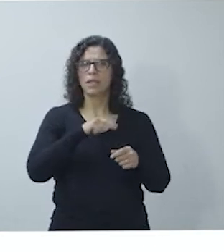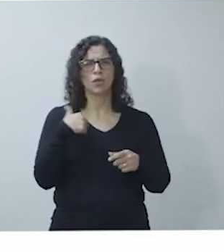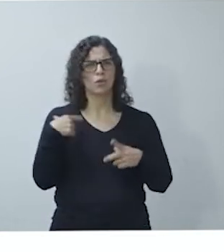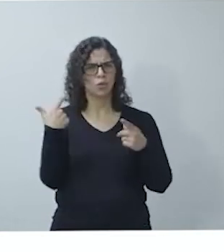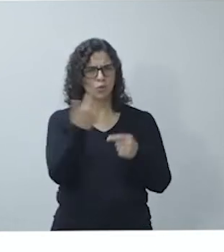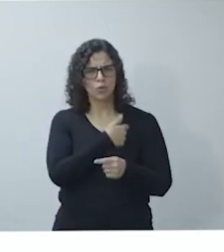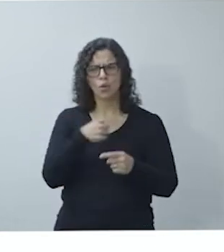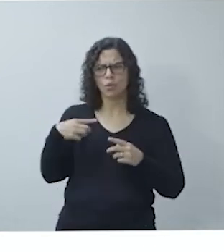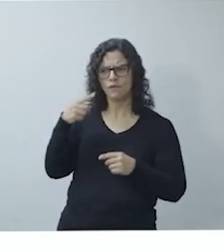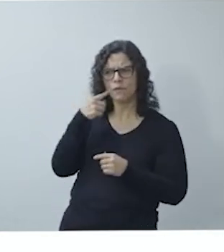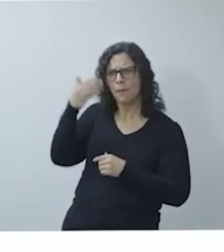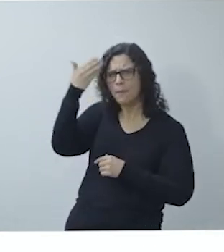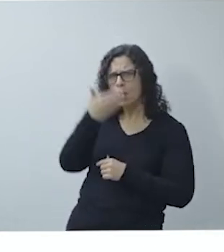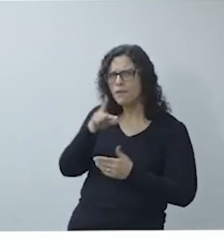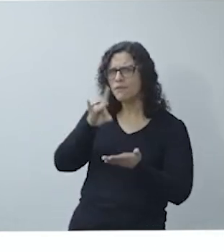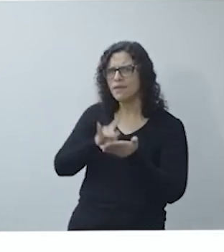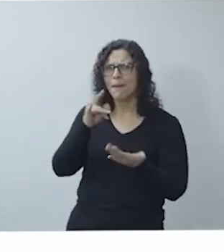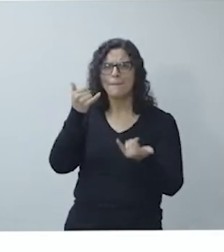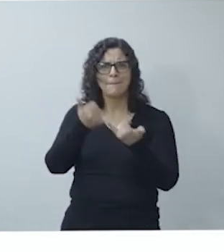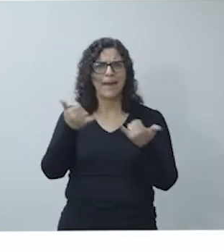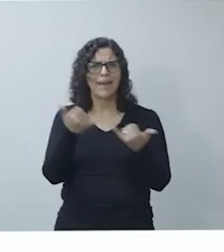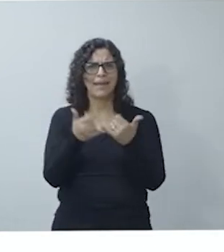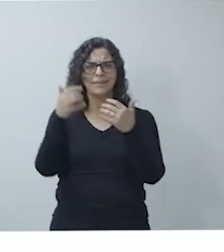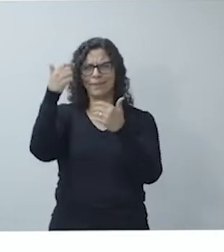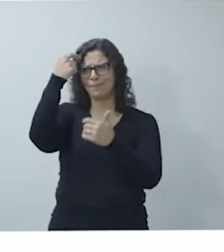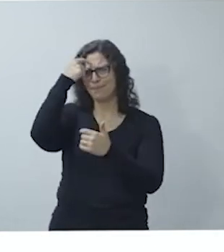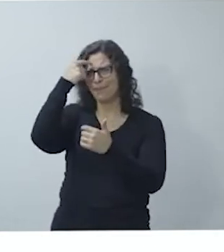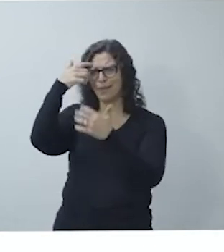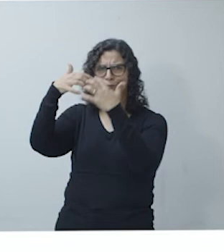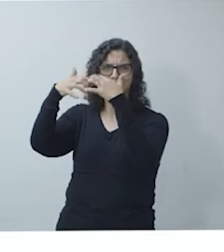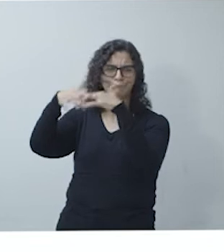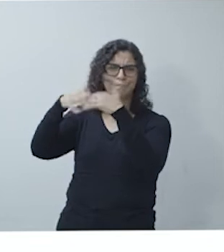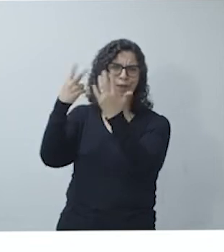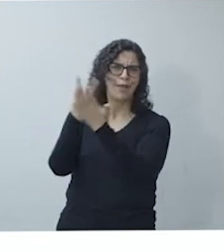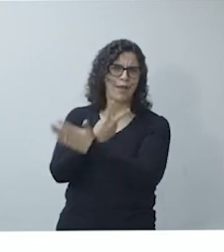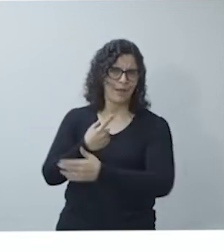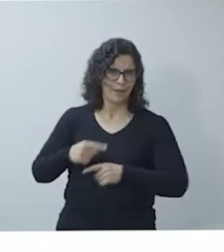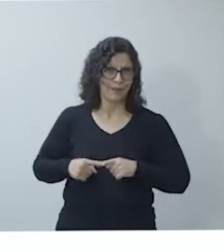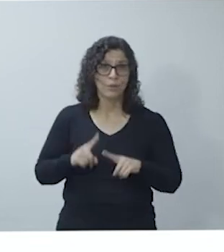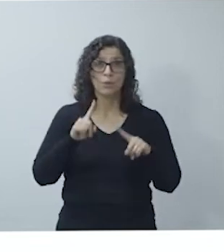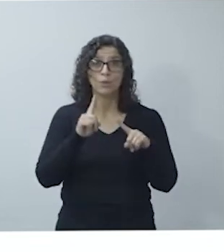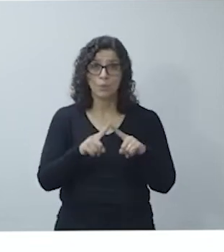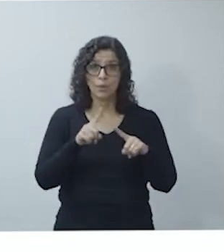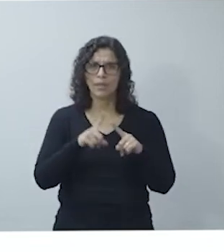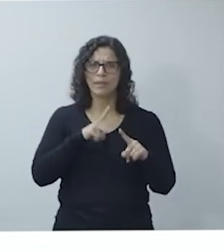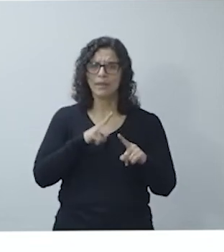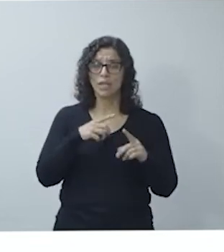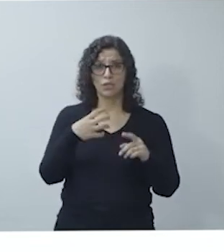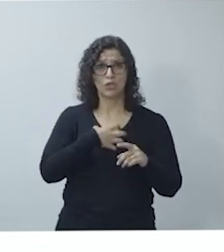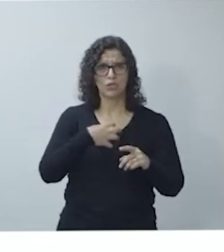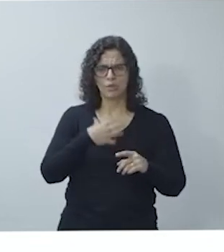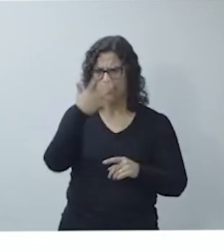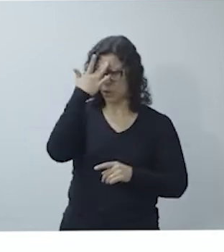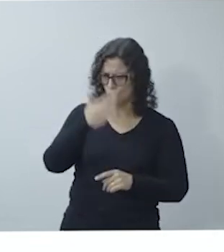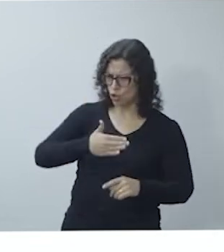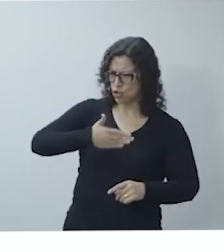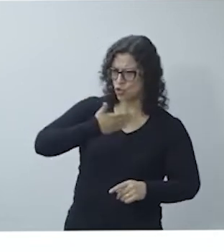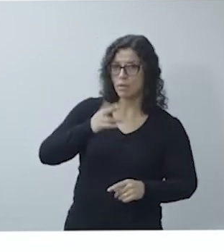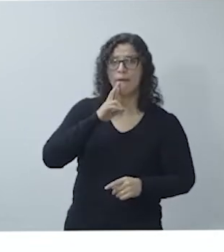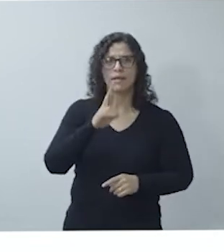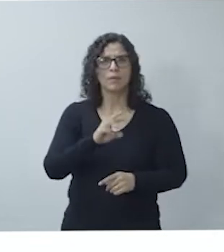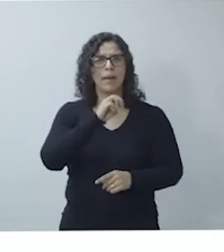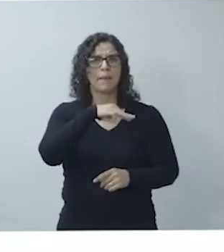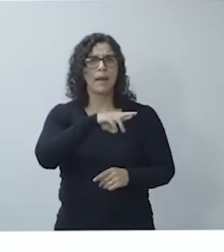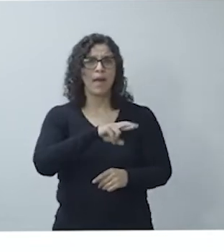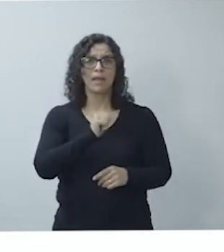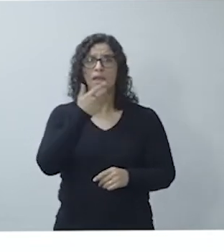nisso mais uma prova do desarranjo cerebral de Antenor. Apenas, com pasmo geral, a resposta de Maria